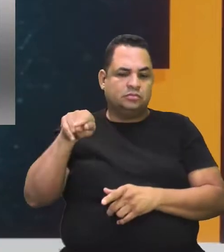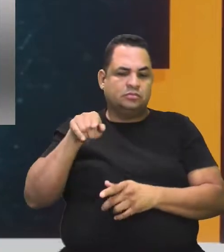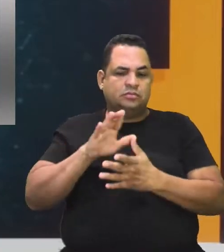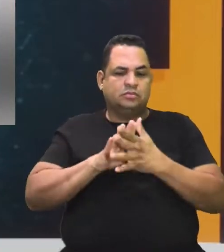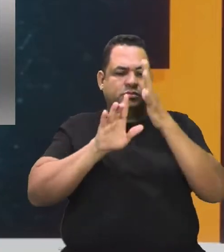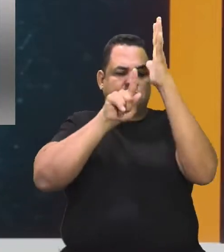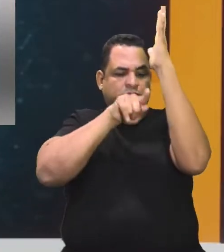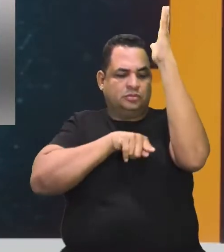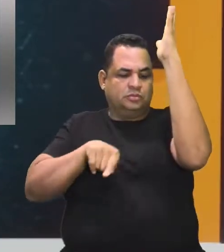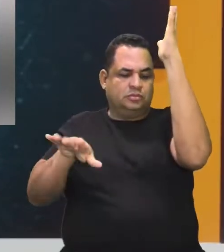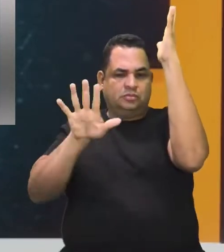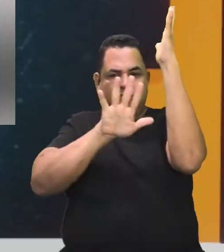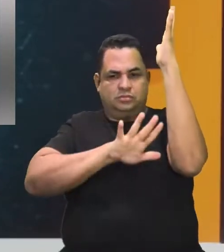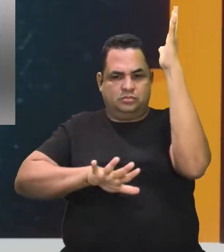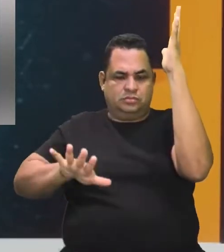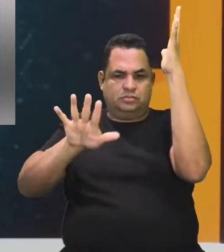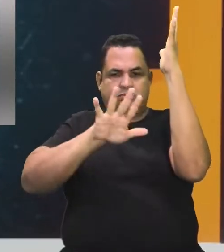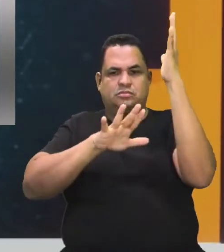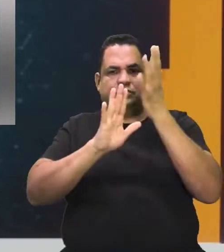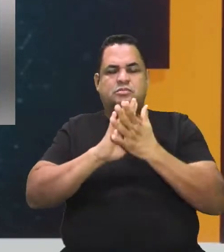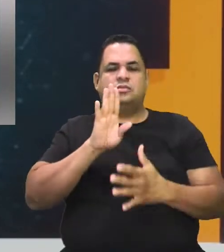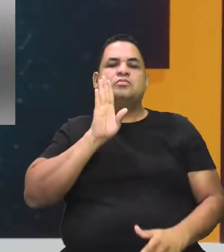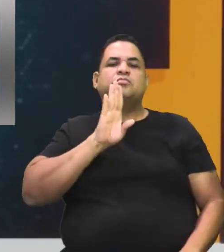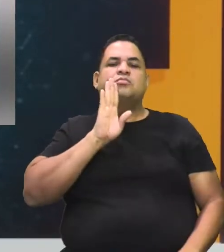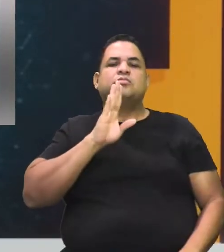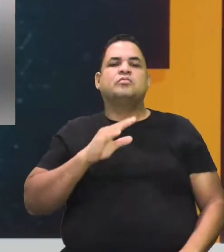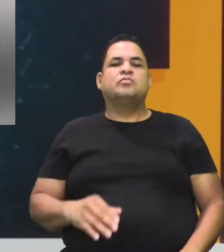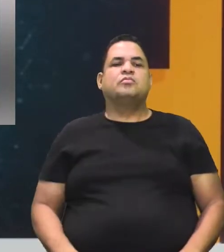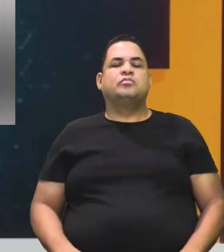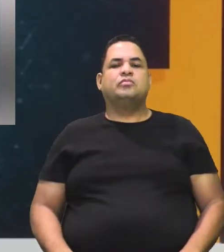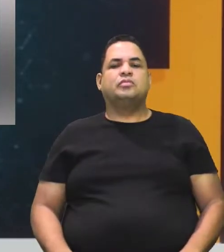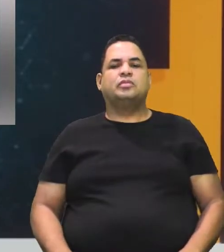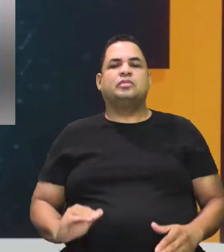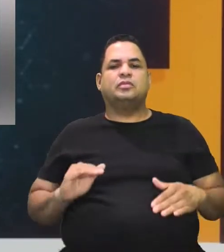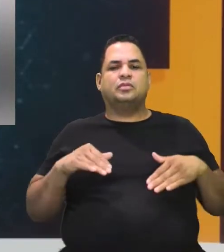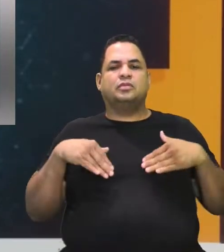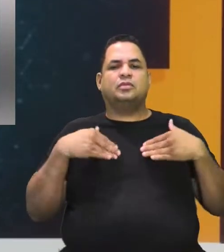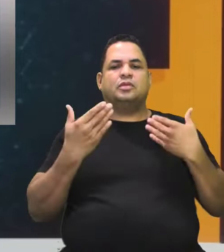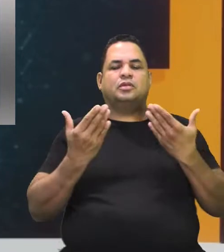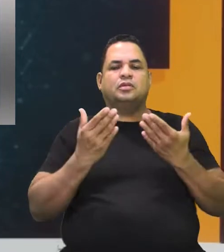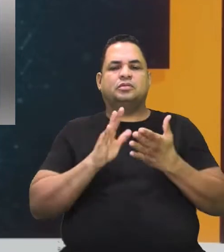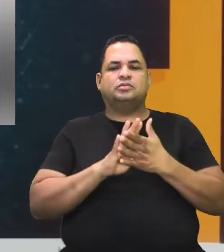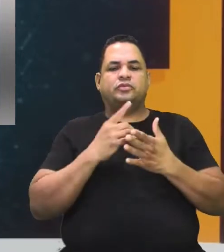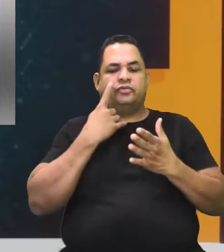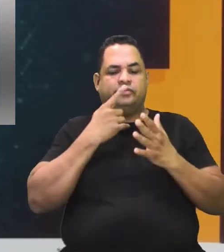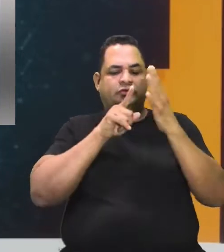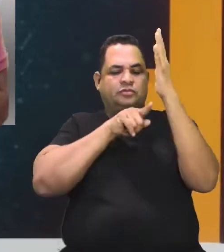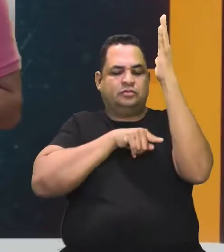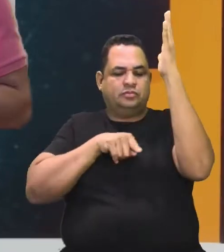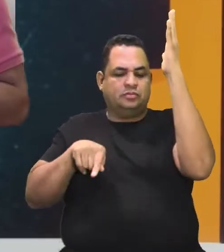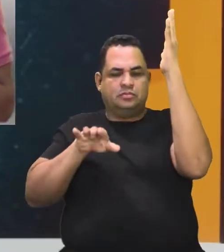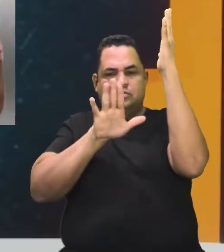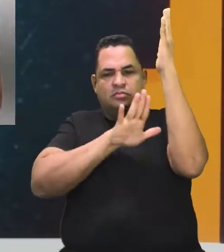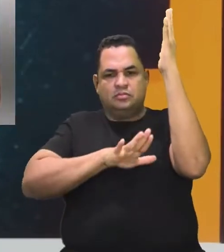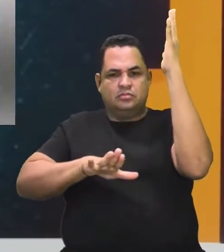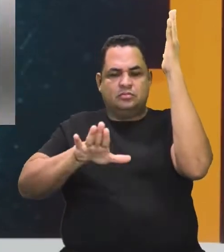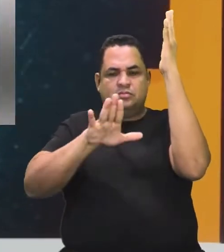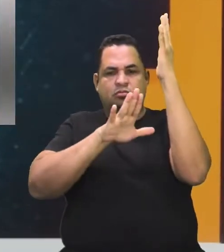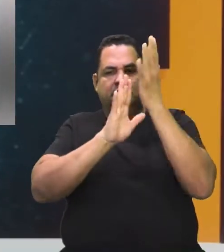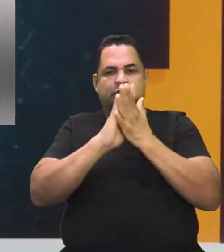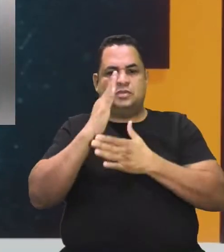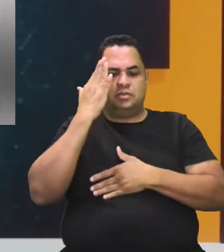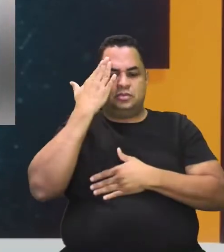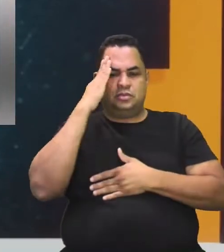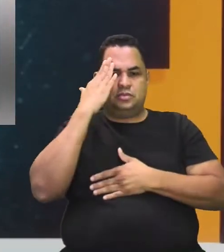lembrar disso. E fica legal na geometria quando eu jogo no plano cartesiano, porque fica mais fácil de